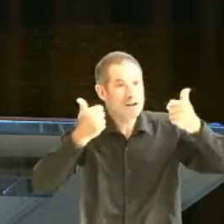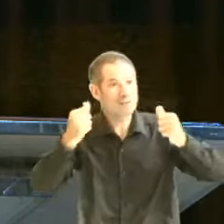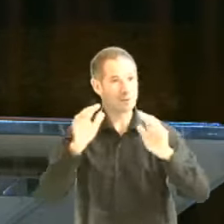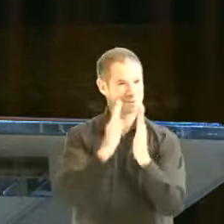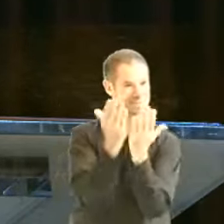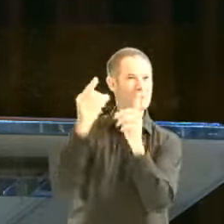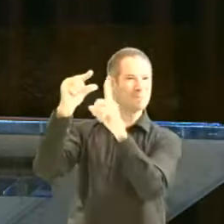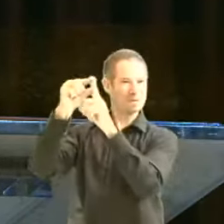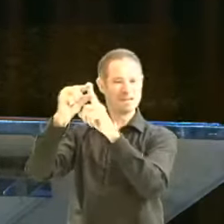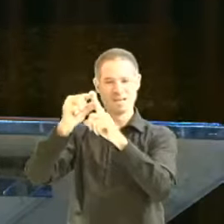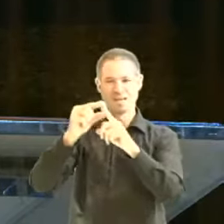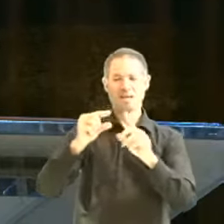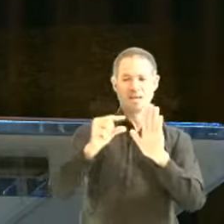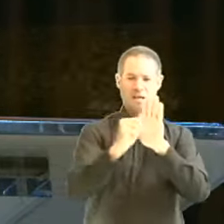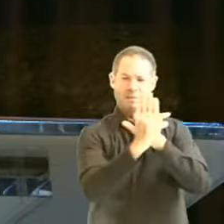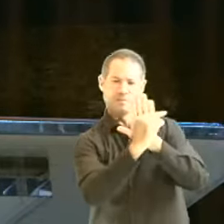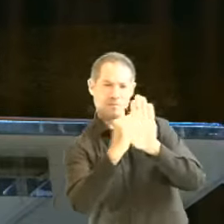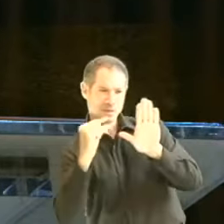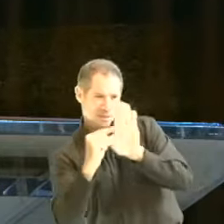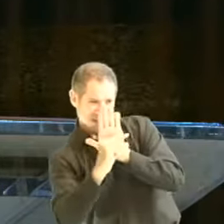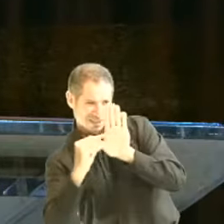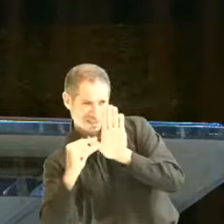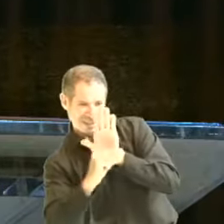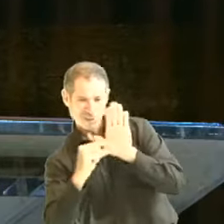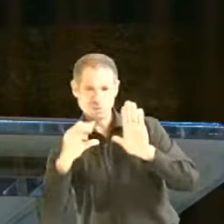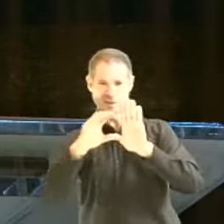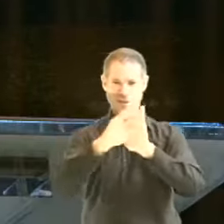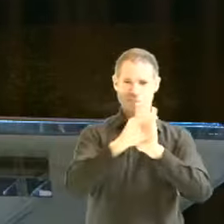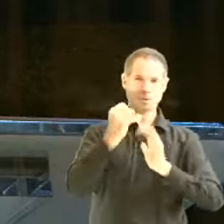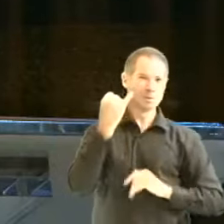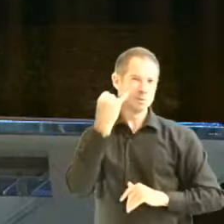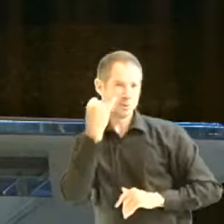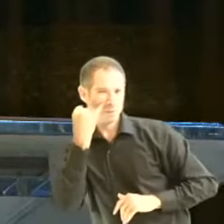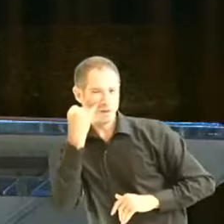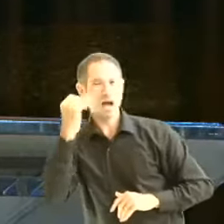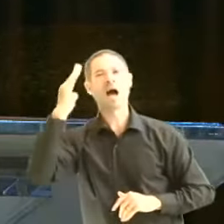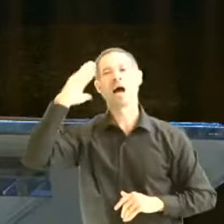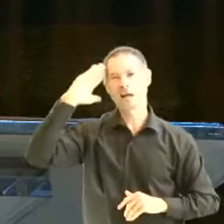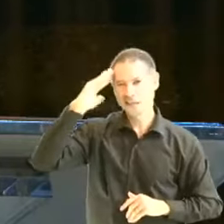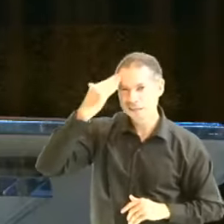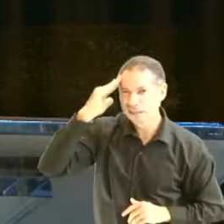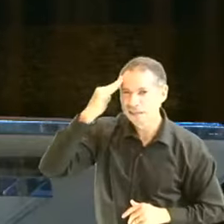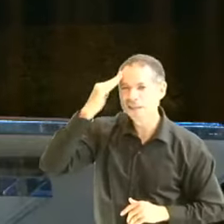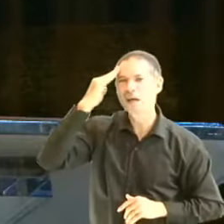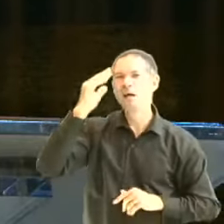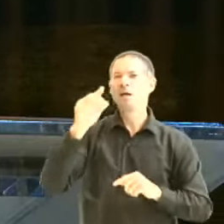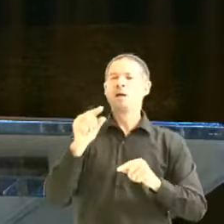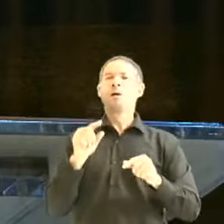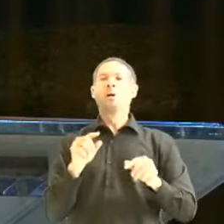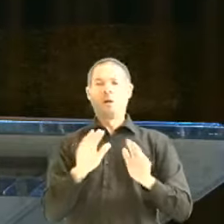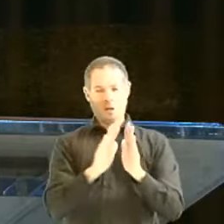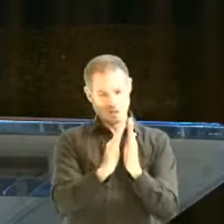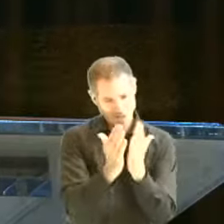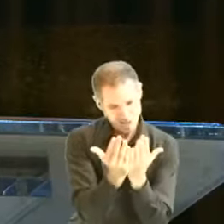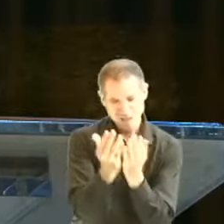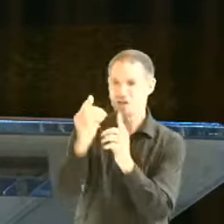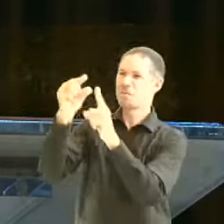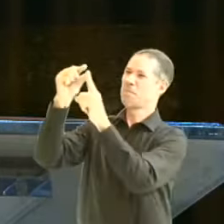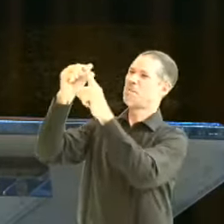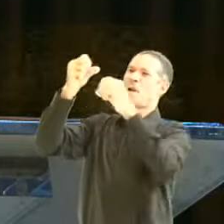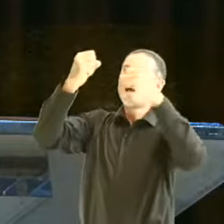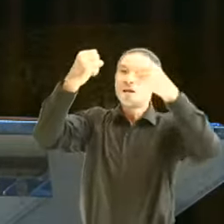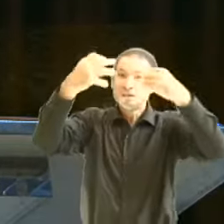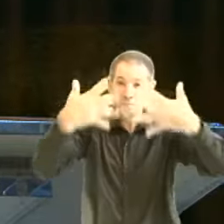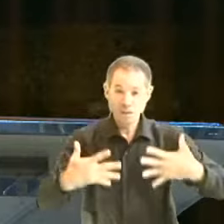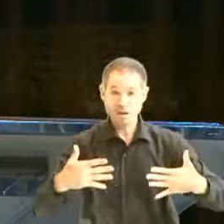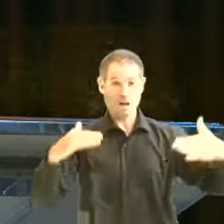mas eu separei aqui alguns versículos desse capítulo, para você poder entender, porque aí a Bíblia explica a própria